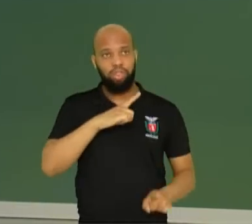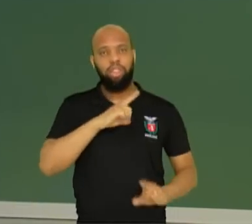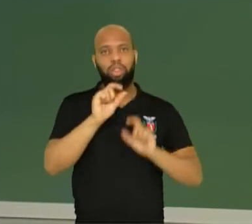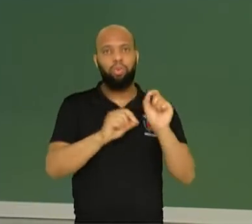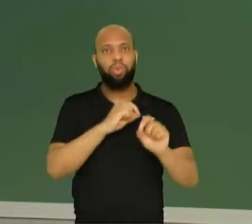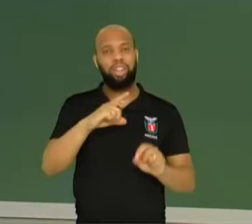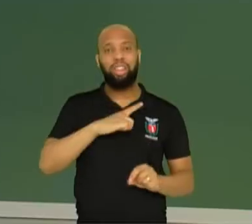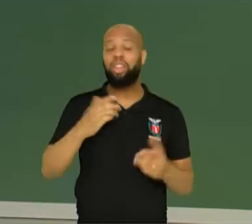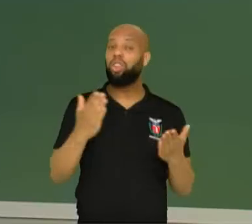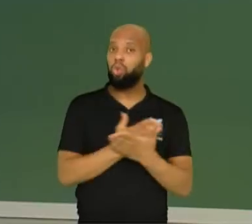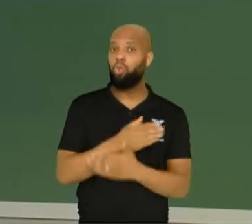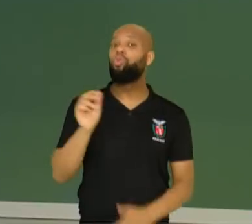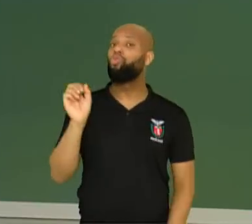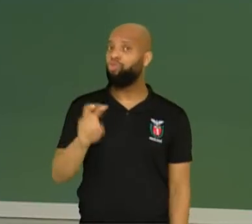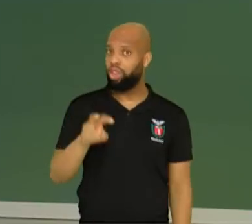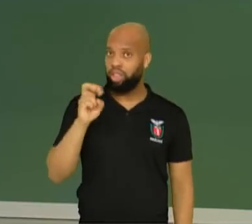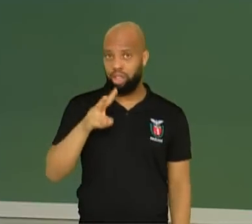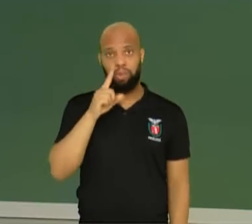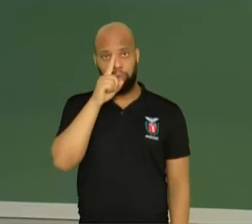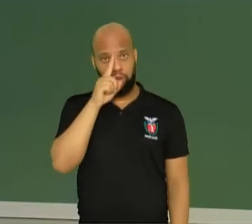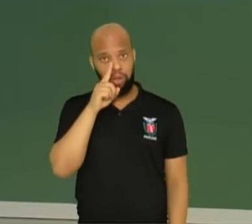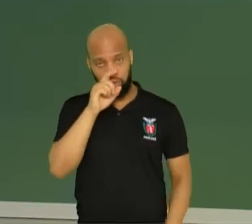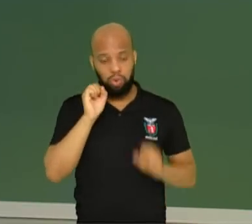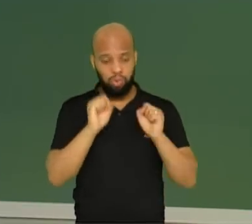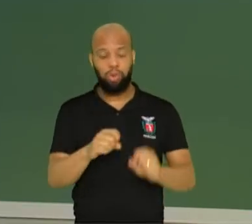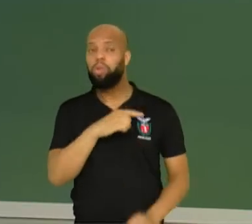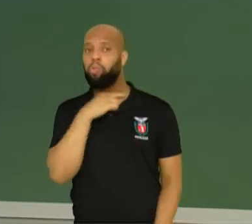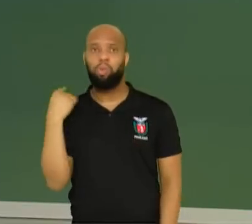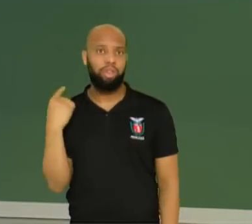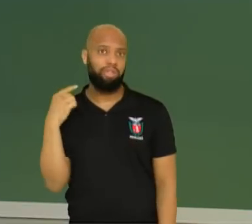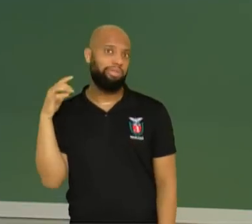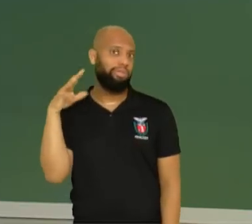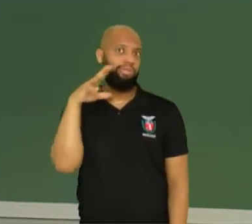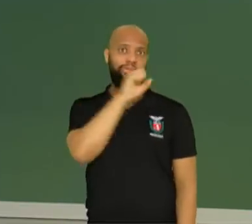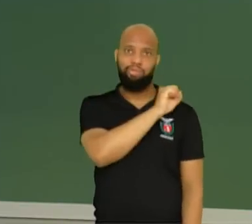muito tóxicas, que tem alguns casos que você pode morrer em questão de